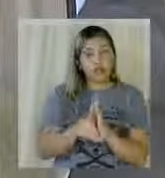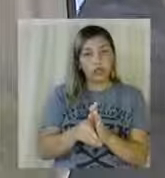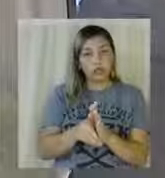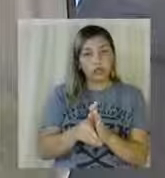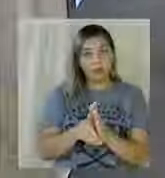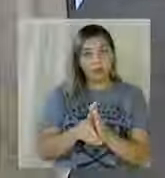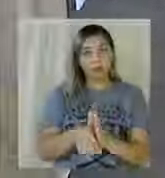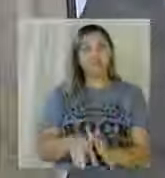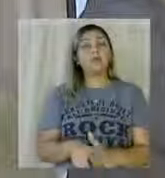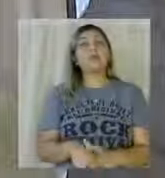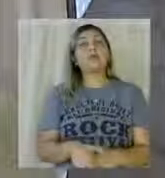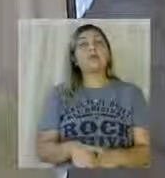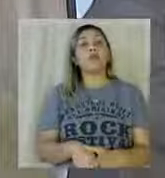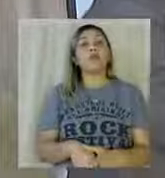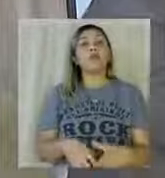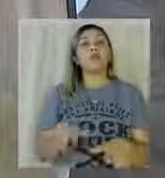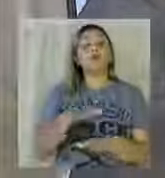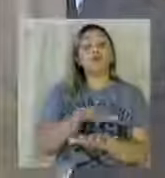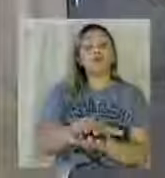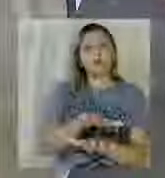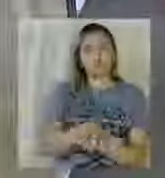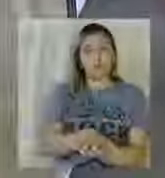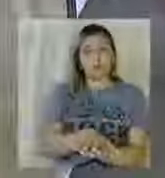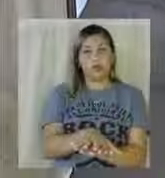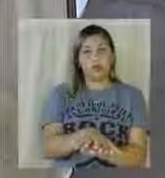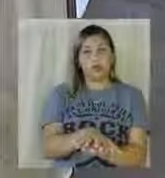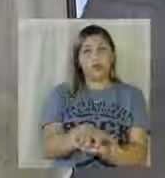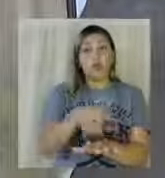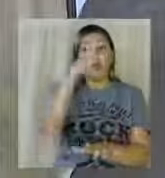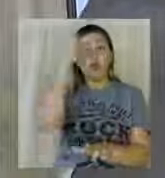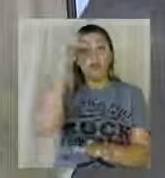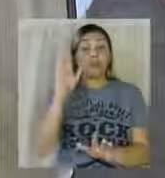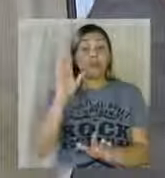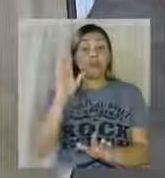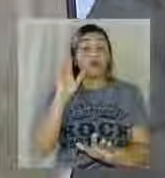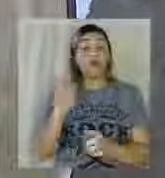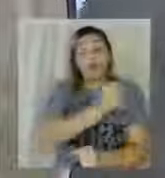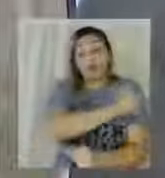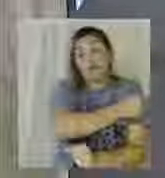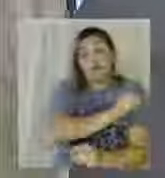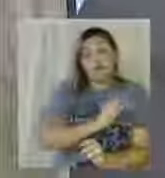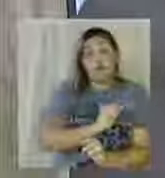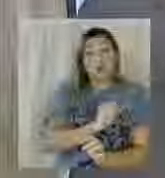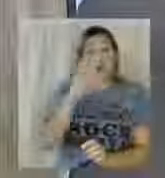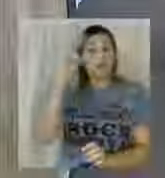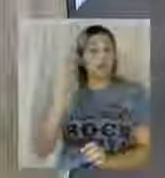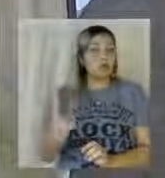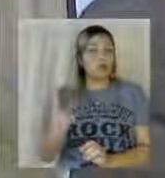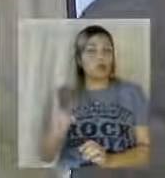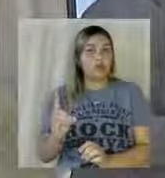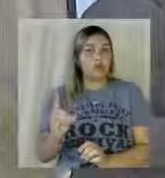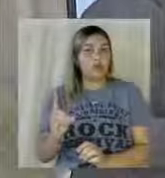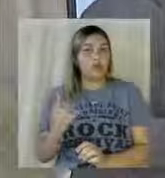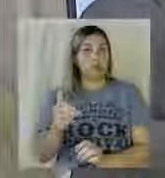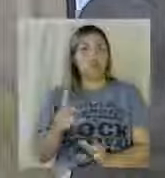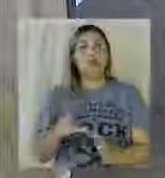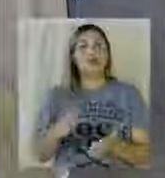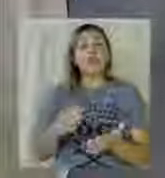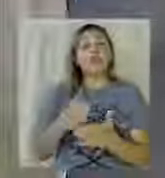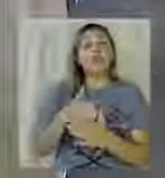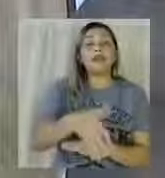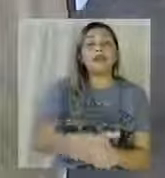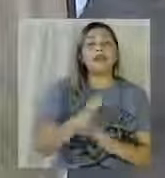é realmente uma inclusão quando essa pessoa ou esse aluno com deficiência, ele entra na escola